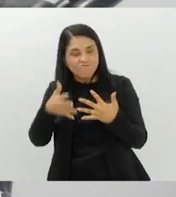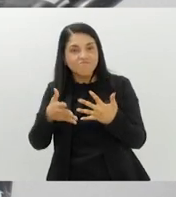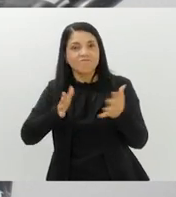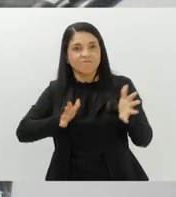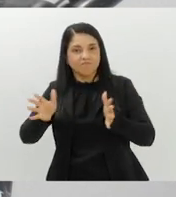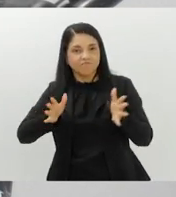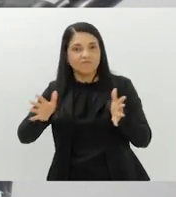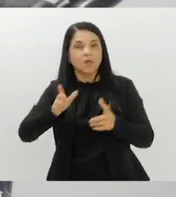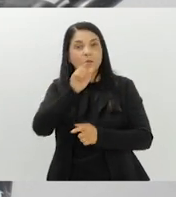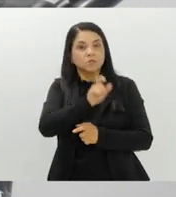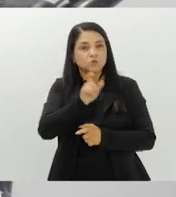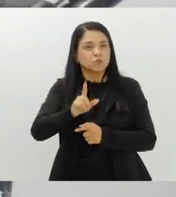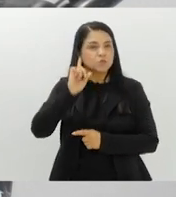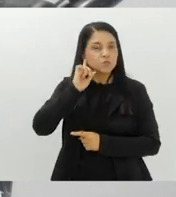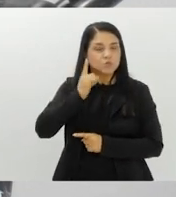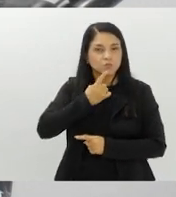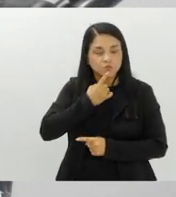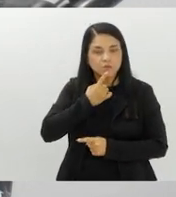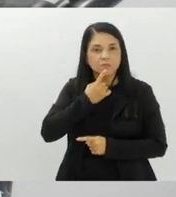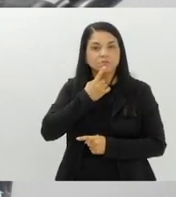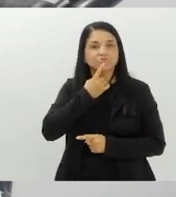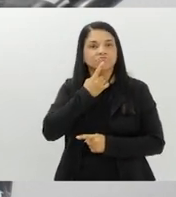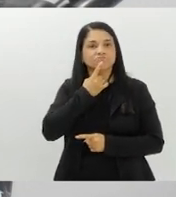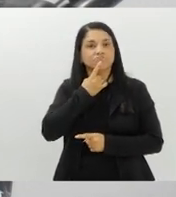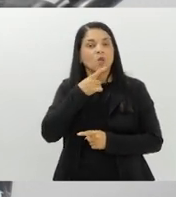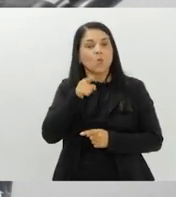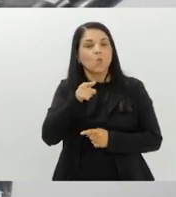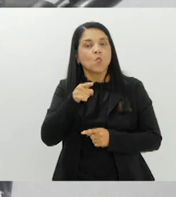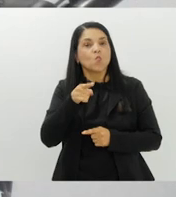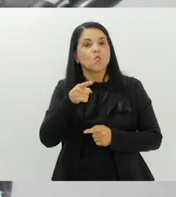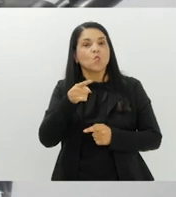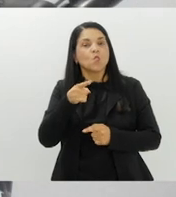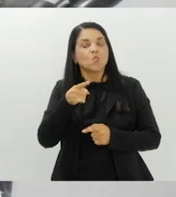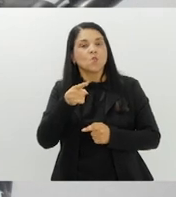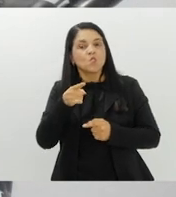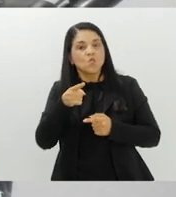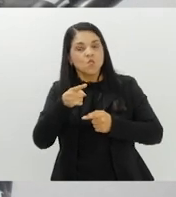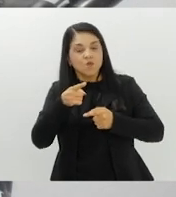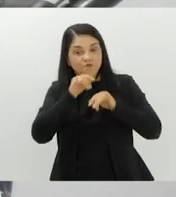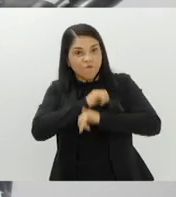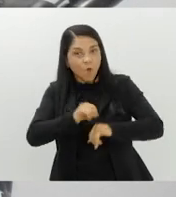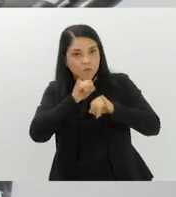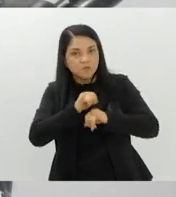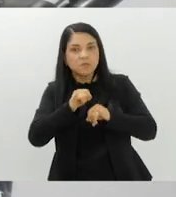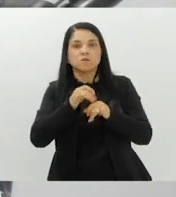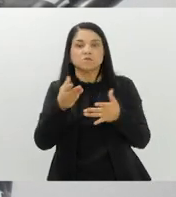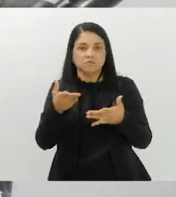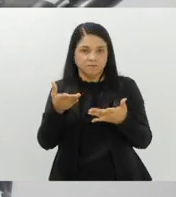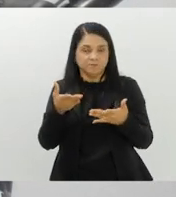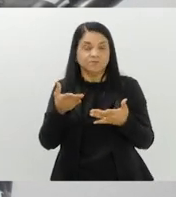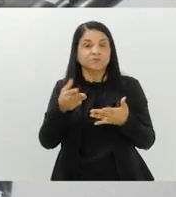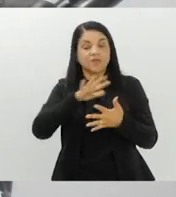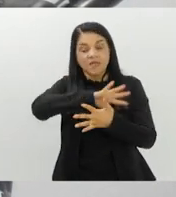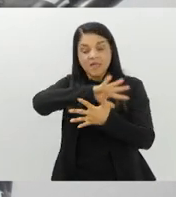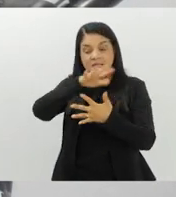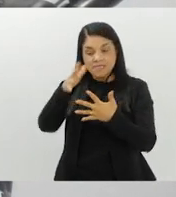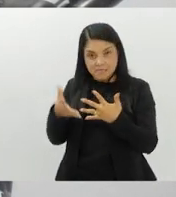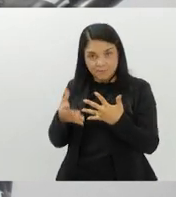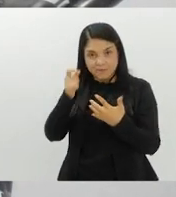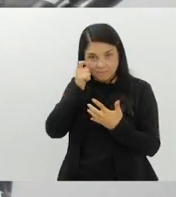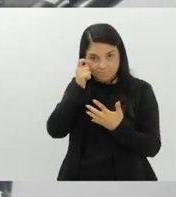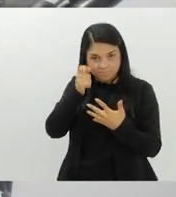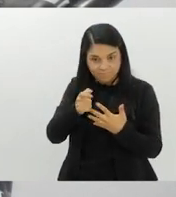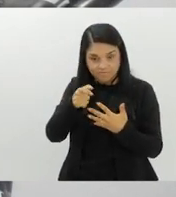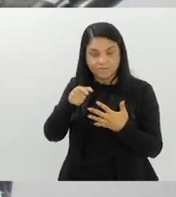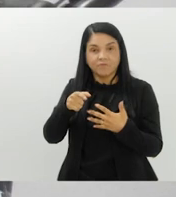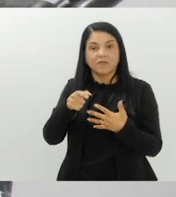pessoas surdas saibam o que realmente está acontecendo. Vale uma coisa muito interessante, por exemplo, Libras, é a